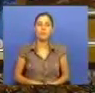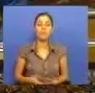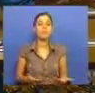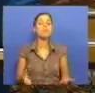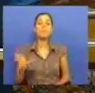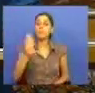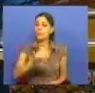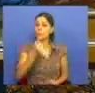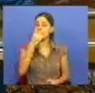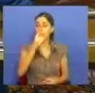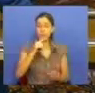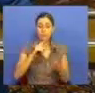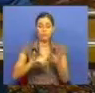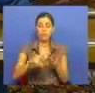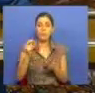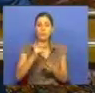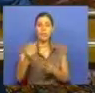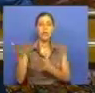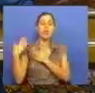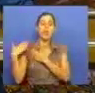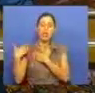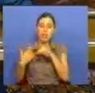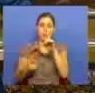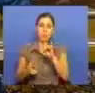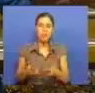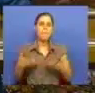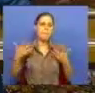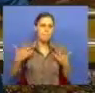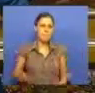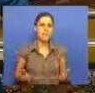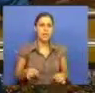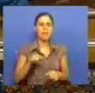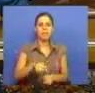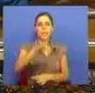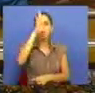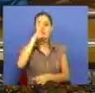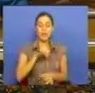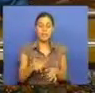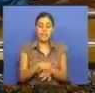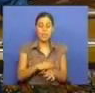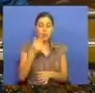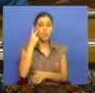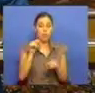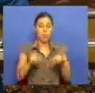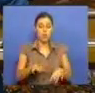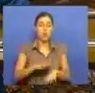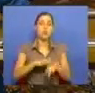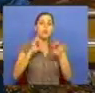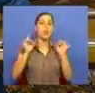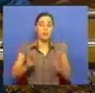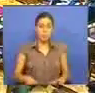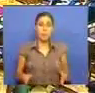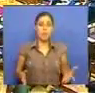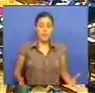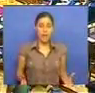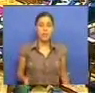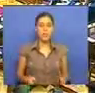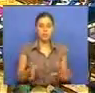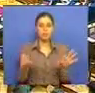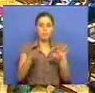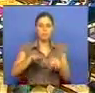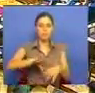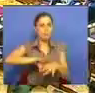Mas há ainda uma terceira responsabilidade e pesada deste Governo na situação que se vive hoje nos hospitais e que